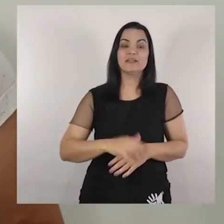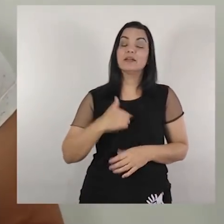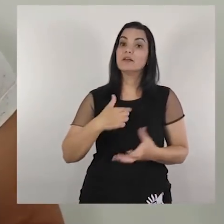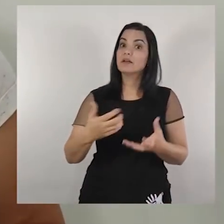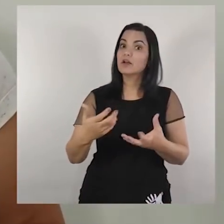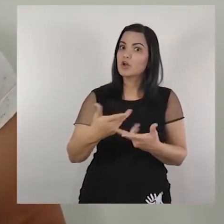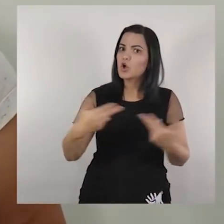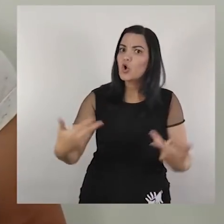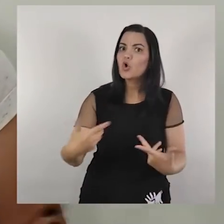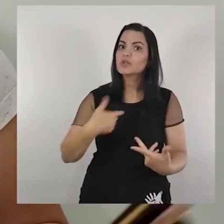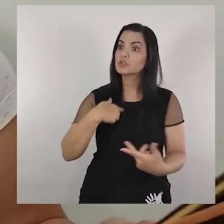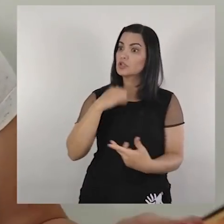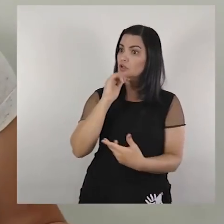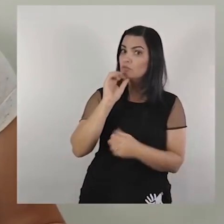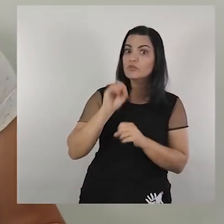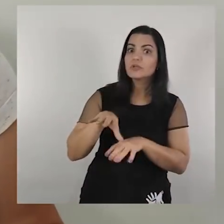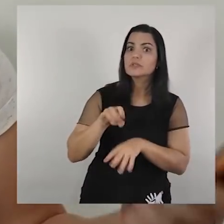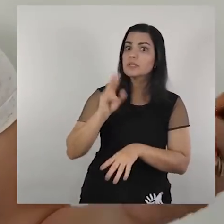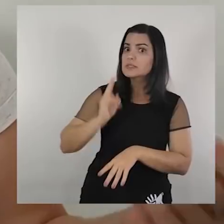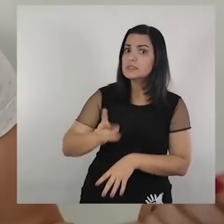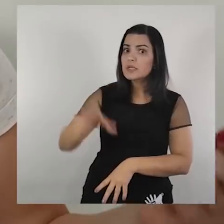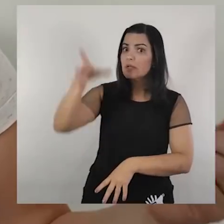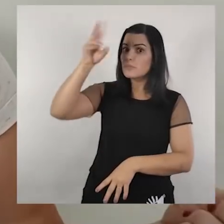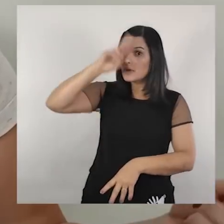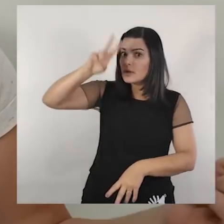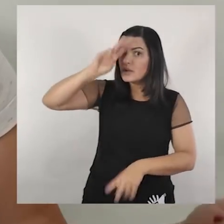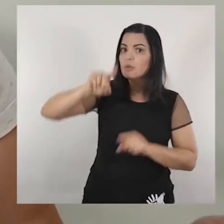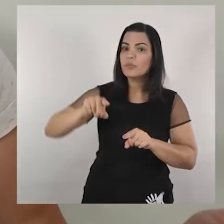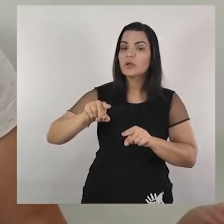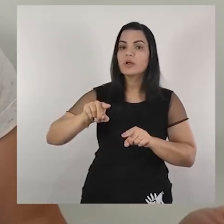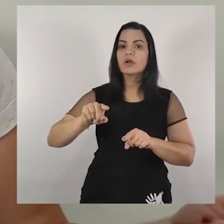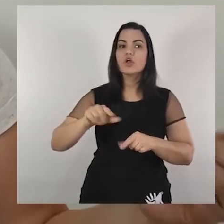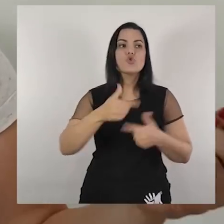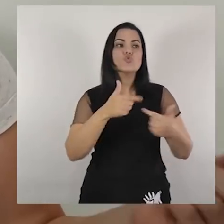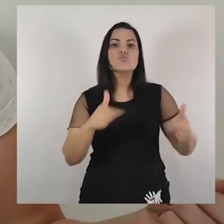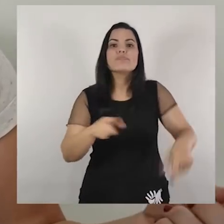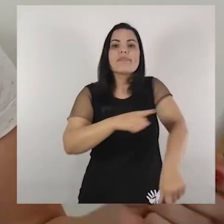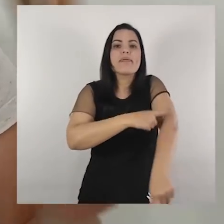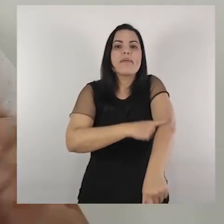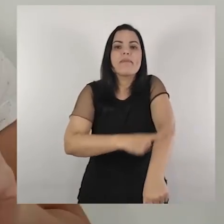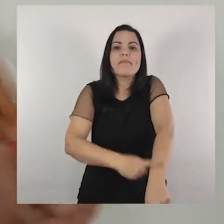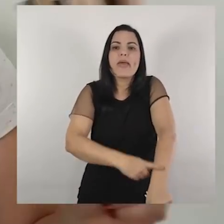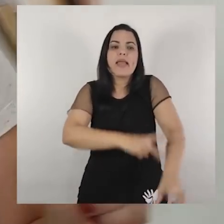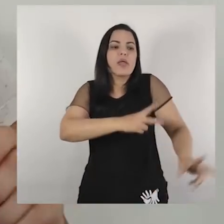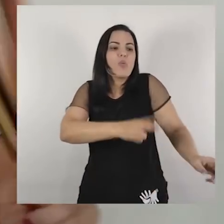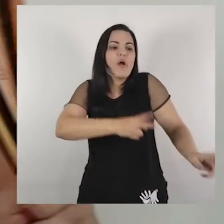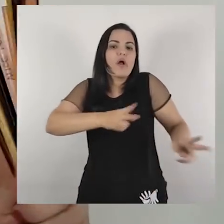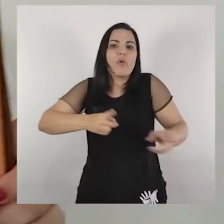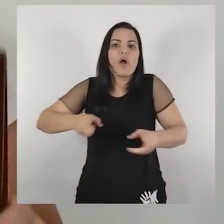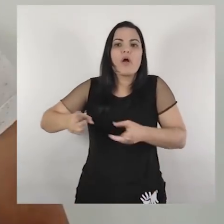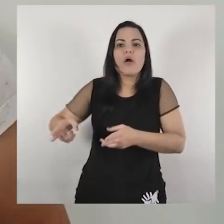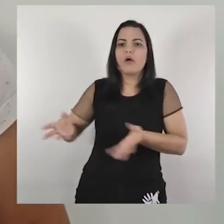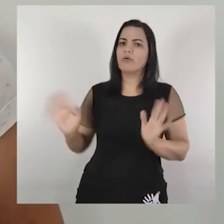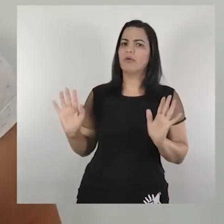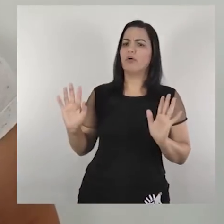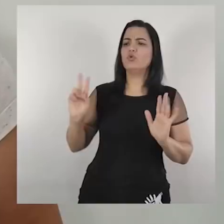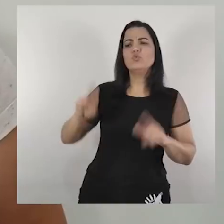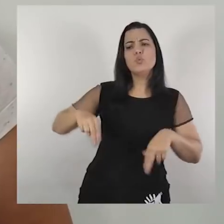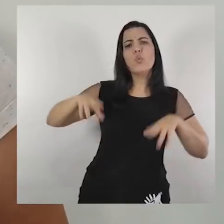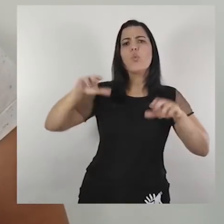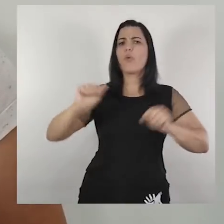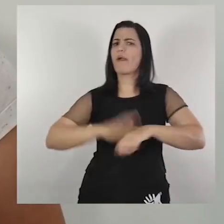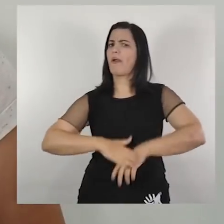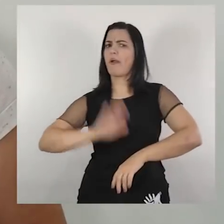para sempre: não existe uma única cor de pele. Então, nunca mais eu quero